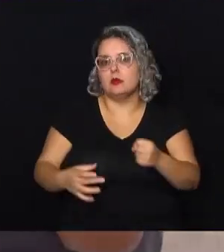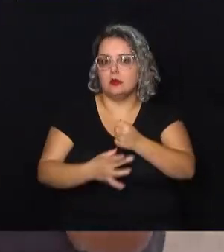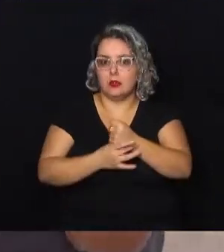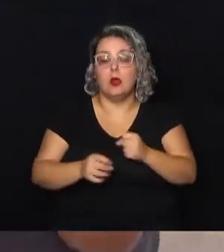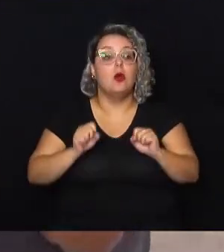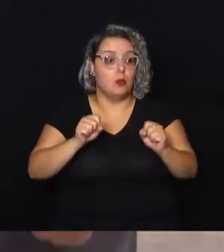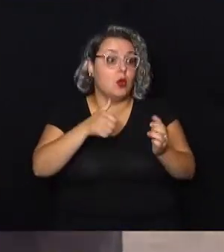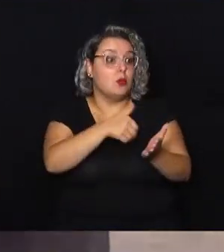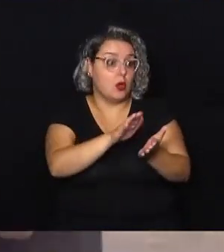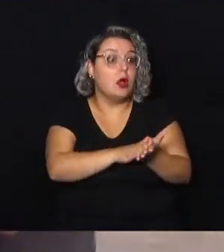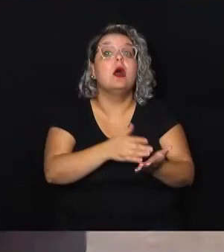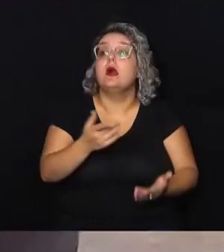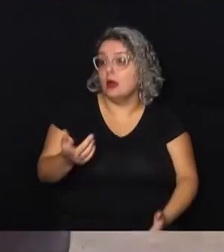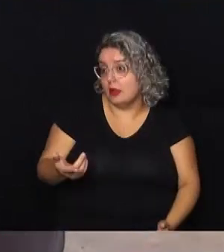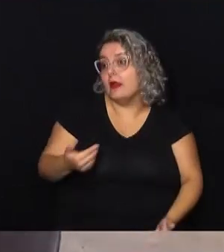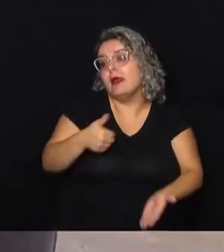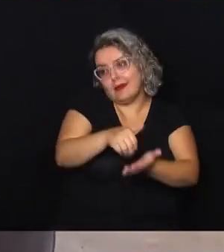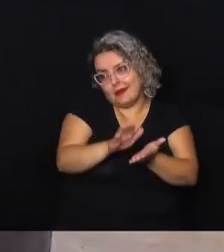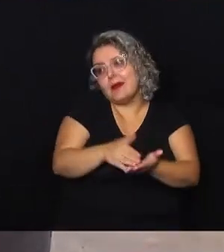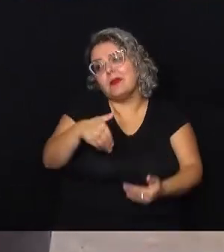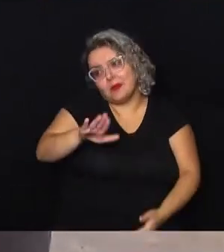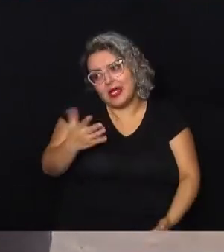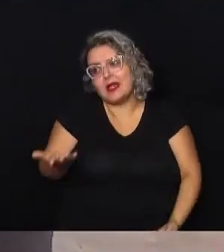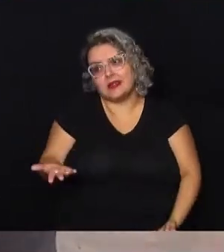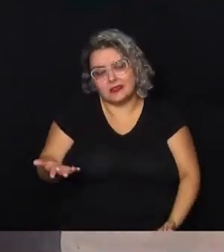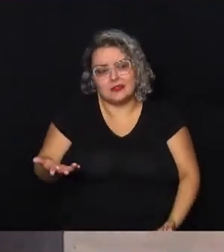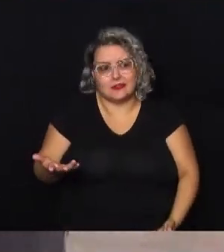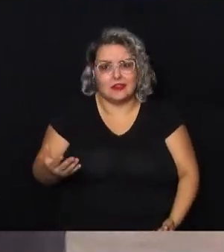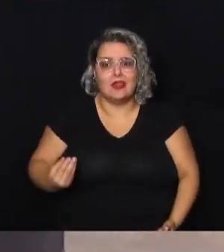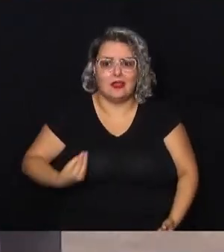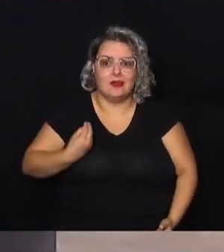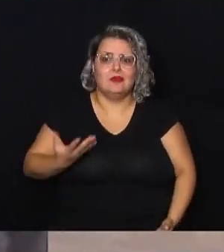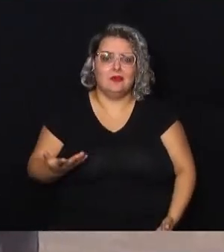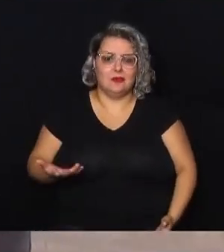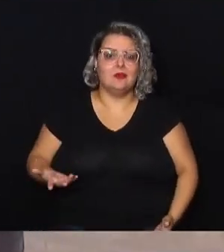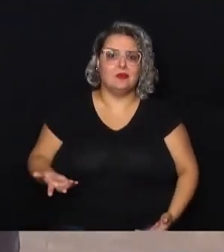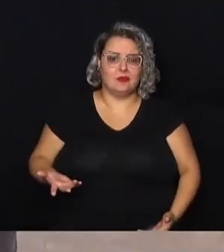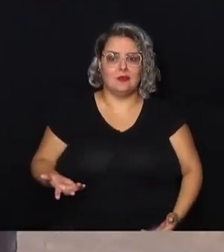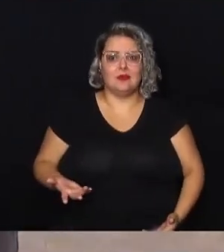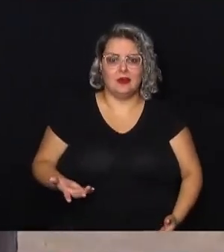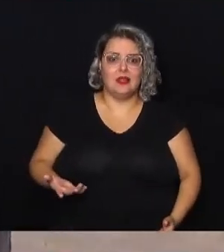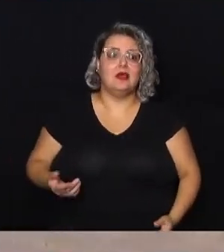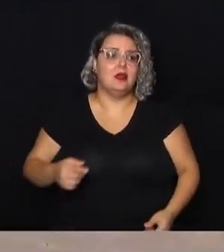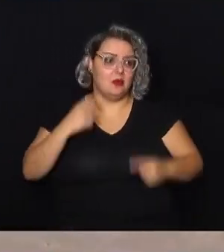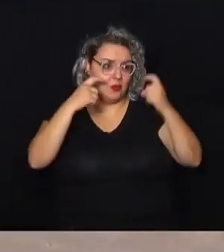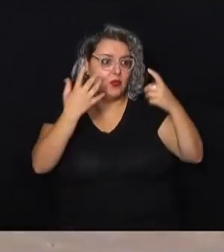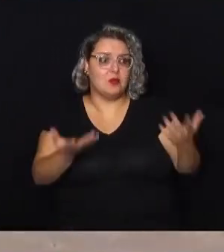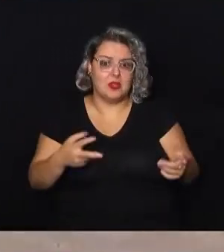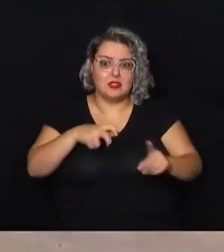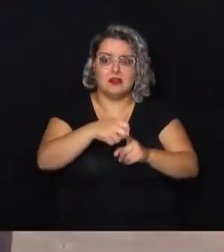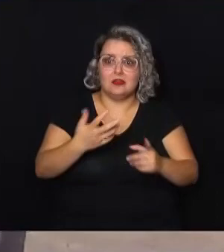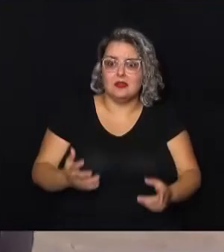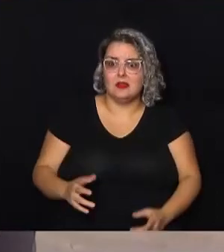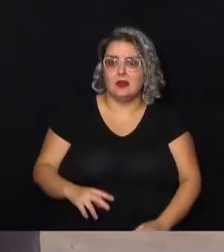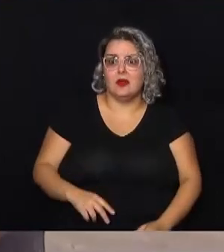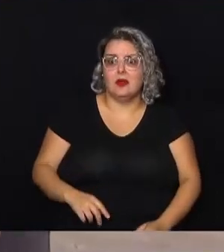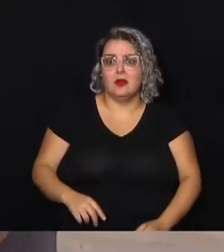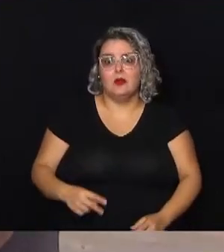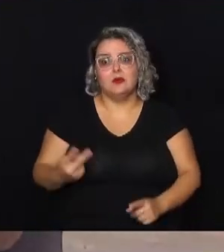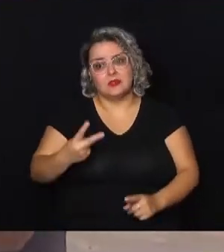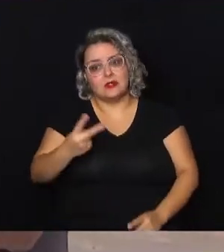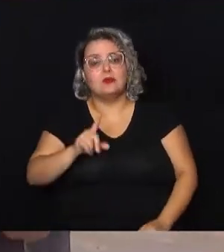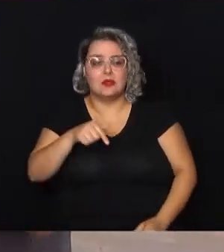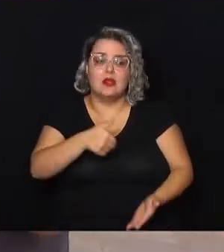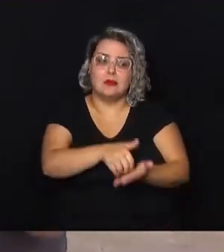Tenente? Além da multa, né? Além da multa, então, assim, vamos além da imaginar preocupação da secundária, multa, como secundária a multa. É. O principal é a preservação de